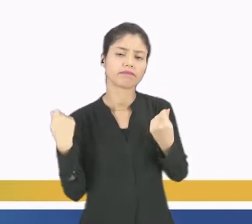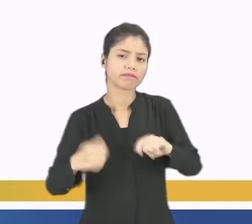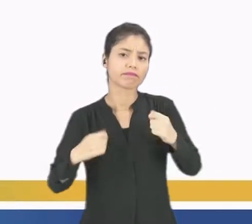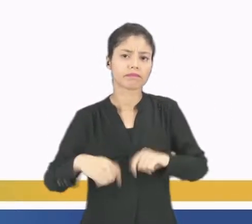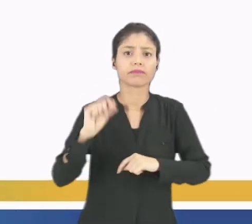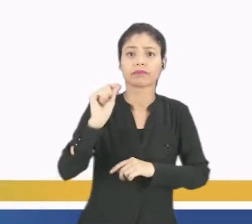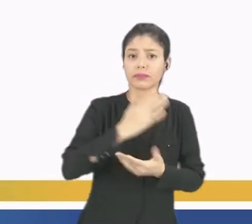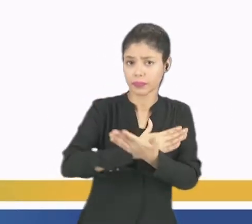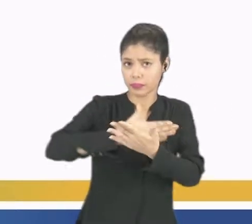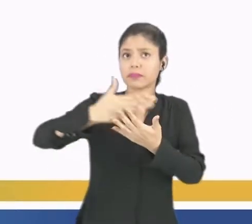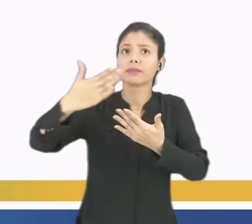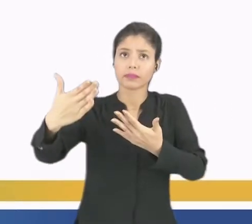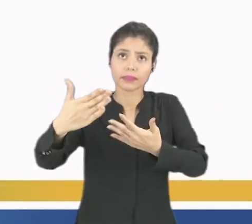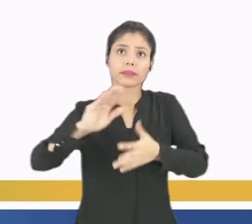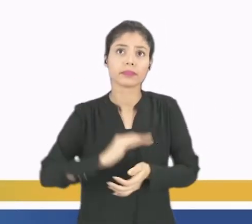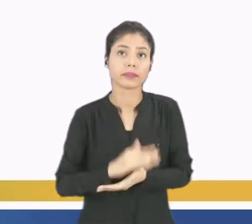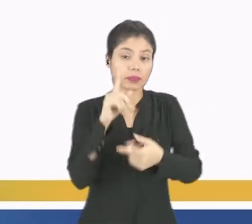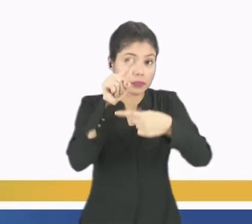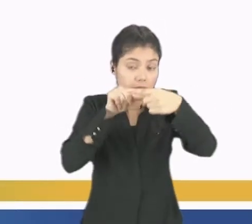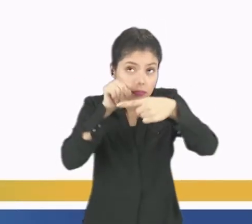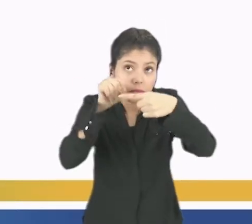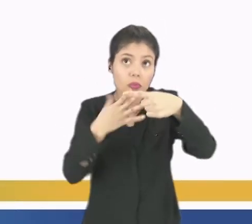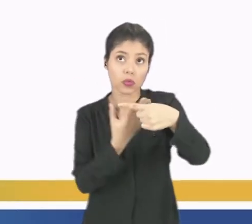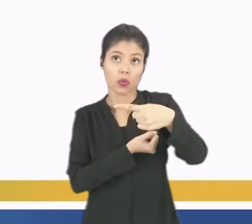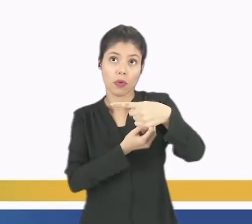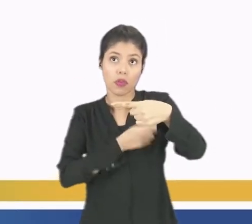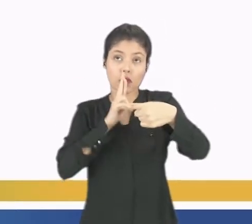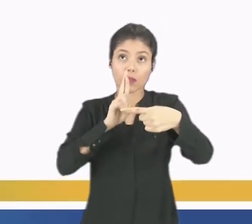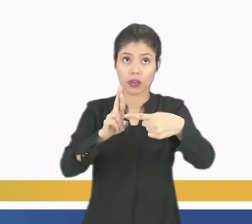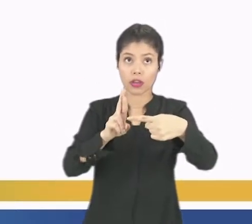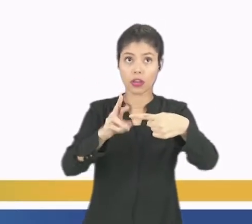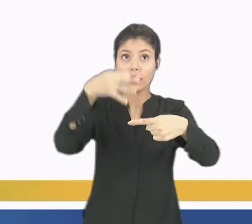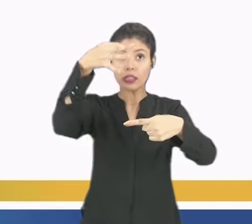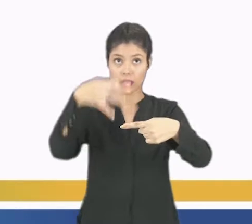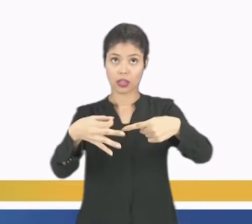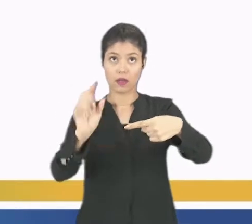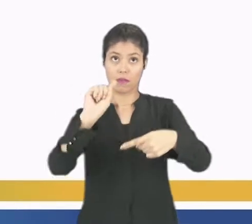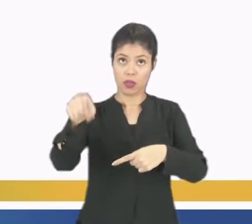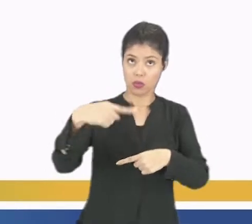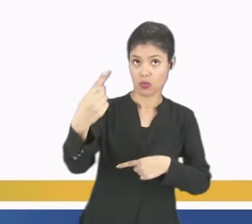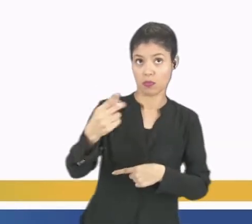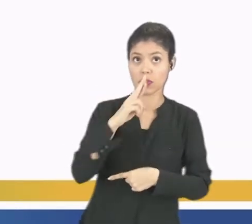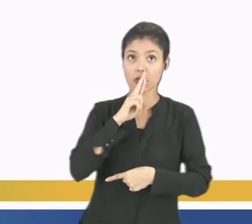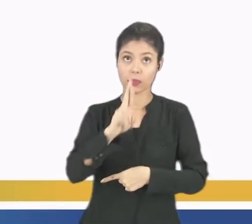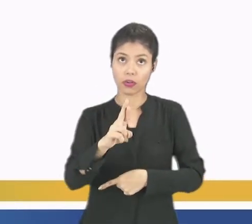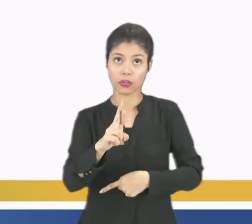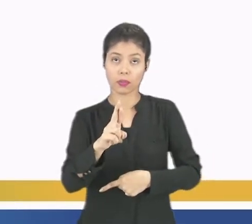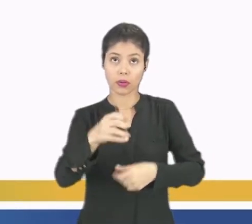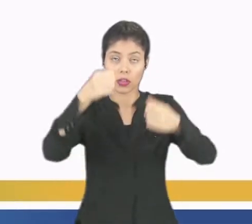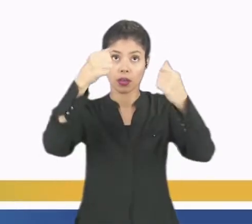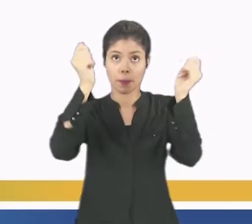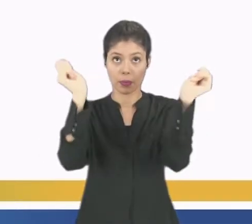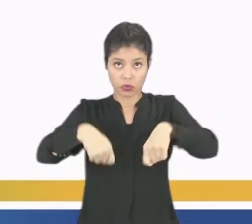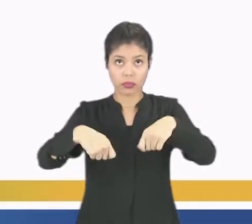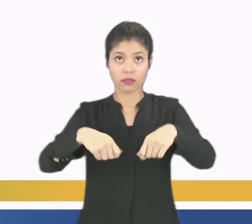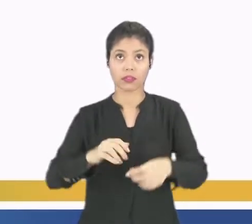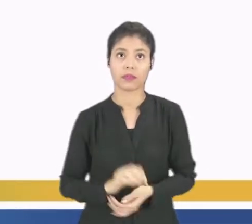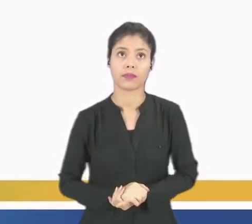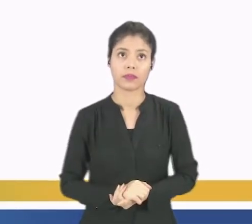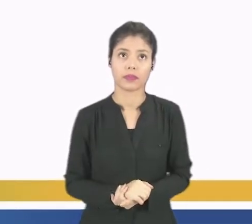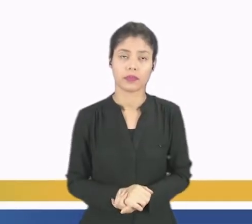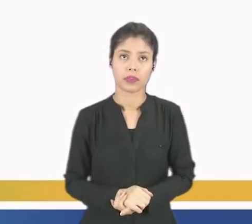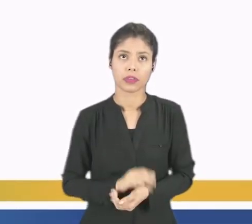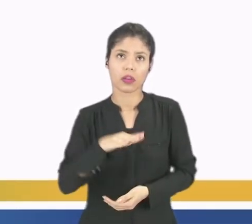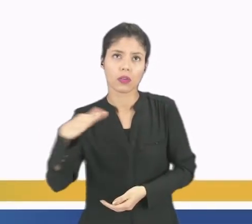precisamos, inicialmente, dividir o número de resultados favoráveis pelo número de resultados possíveis.